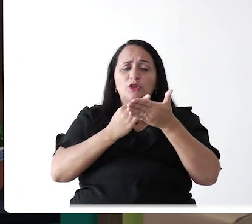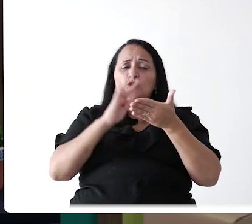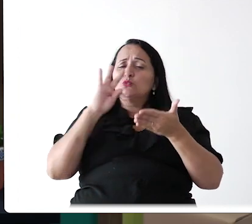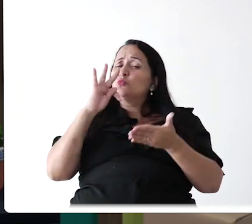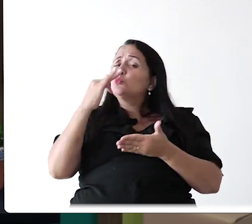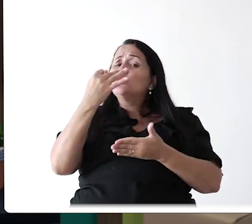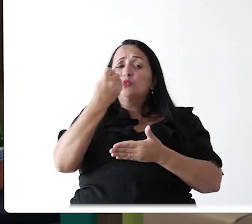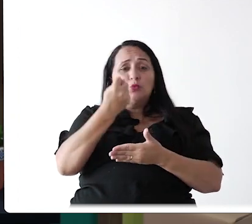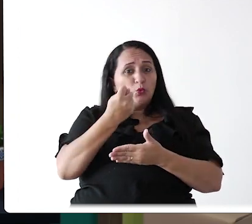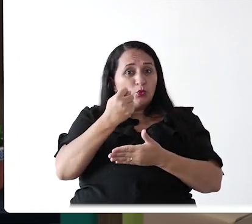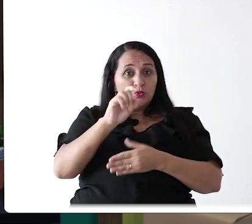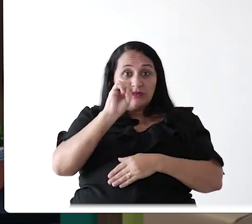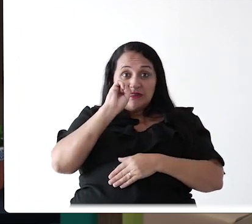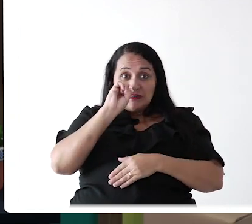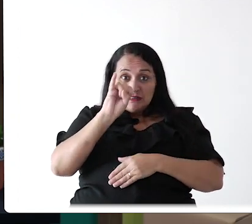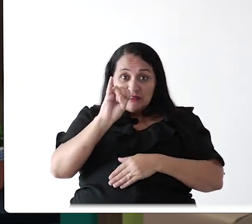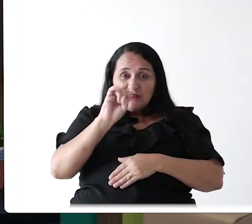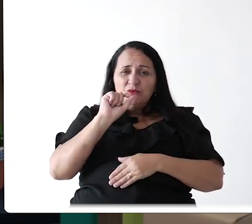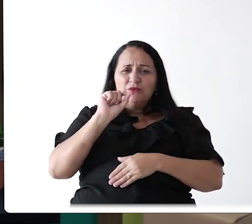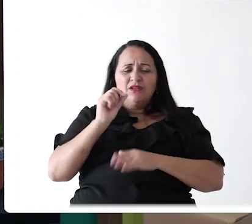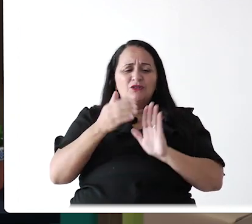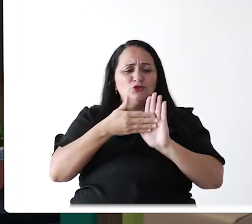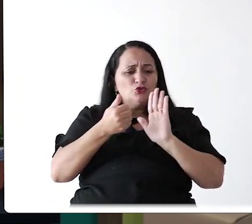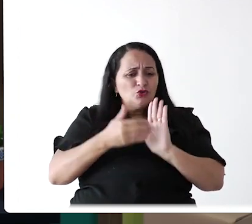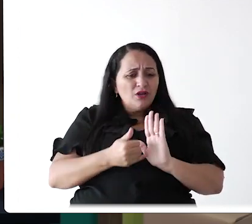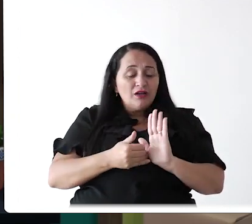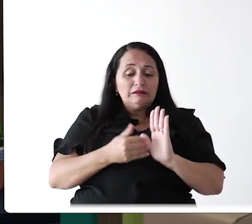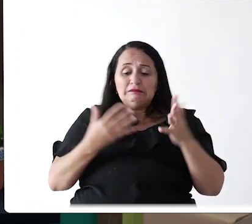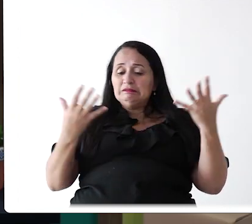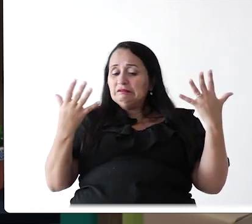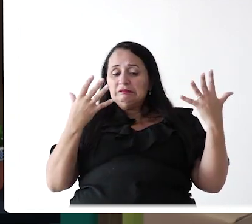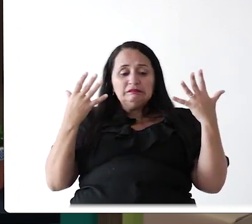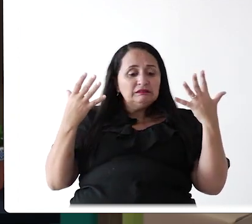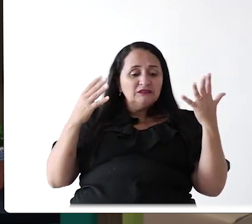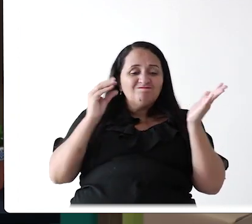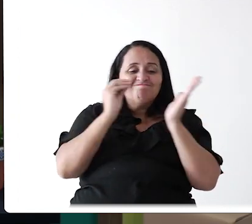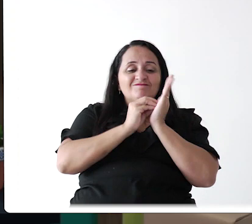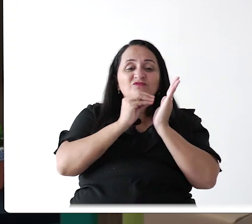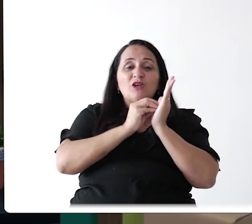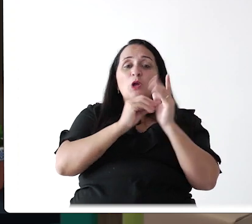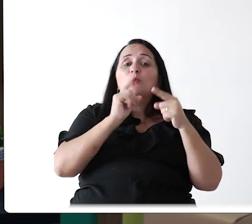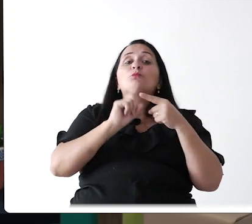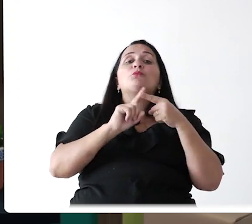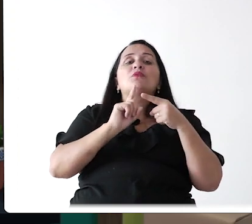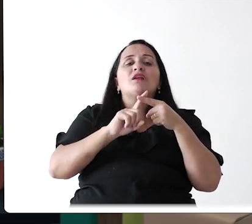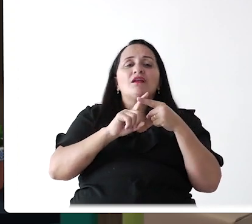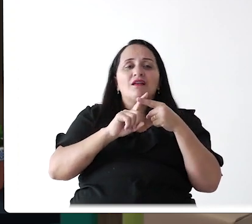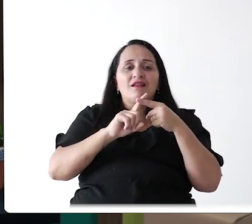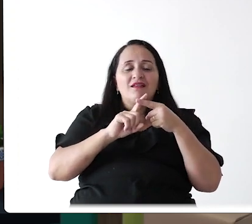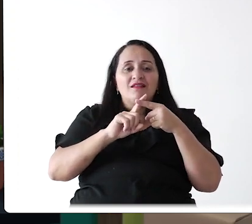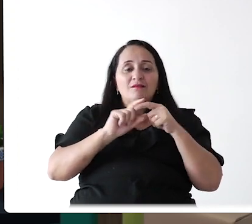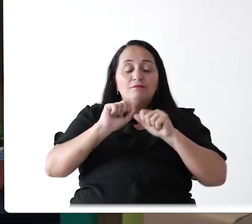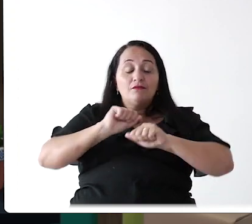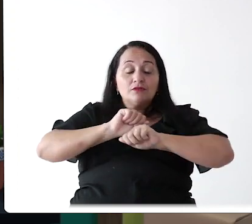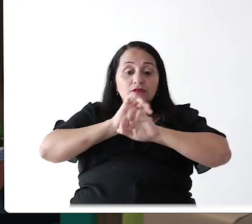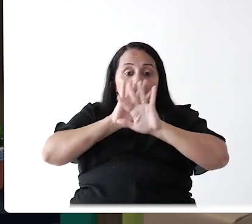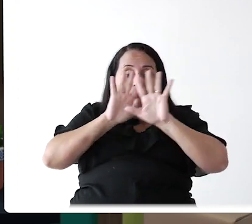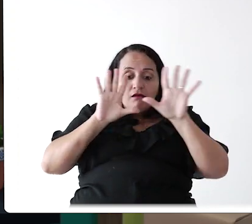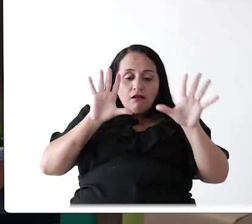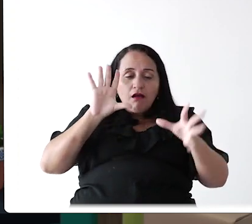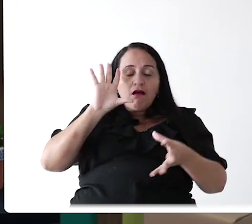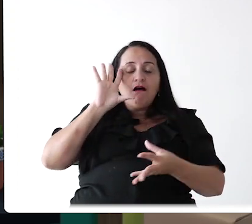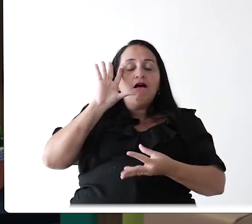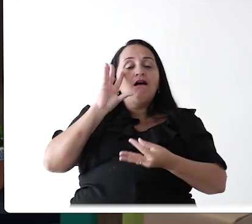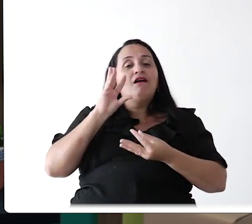Tudo isso, se a gente tirar, subtrair do texto, vai nos fazer falta. Por quê, Pro? Para que a